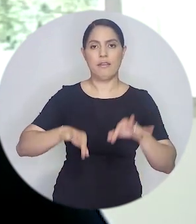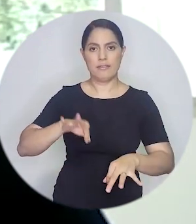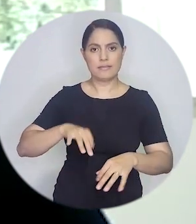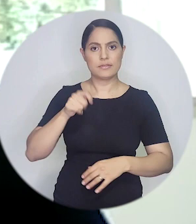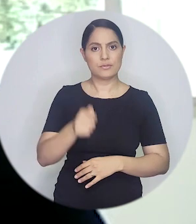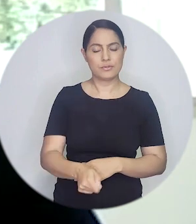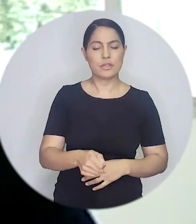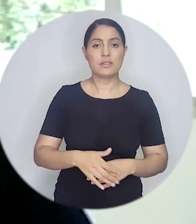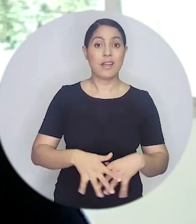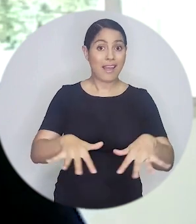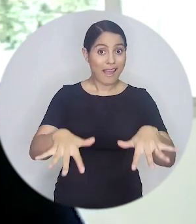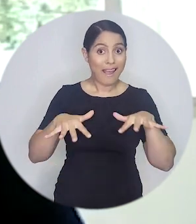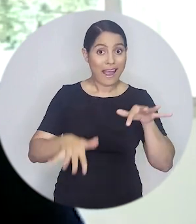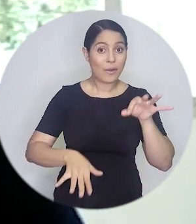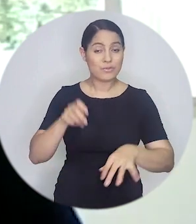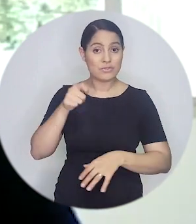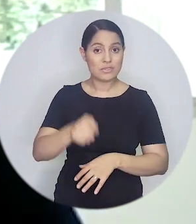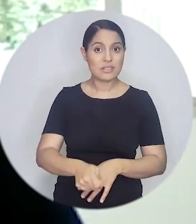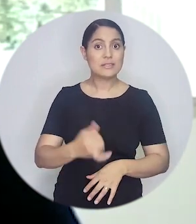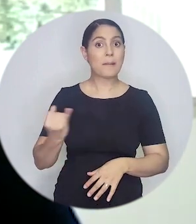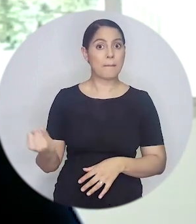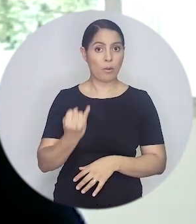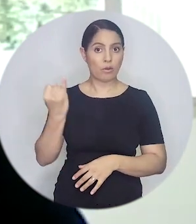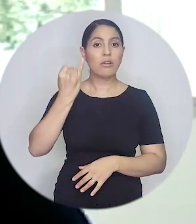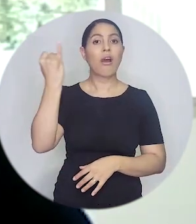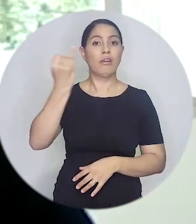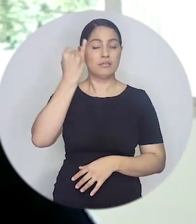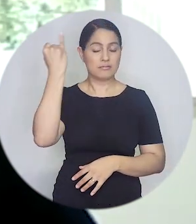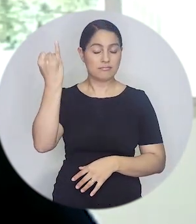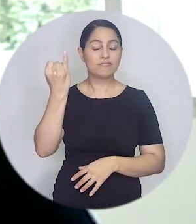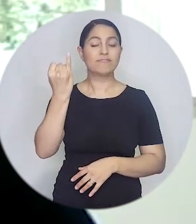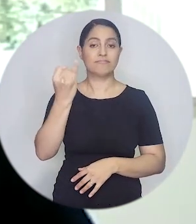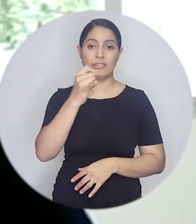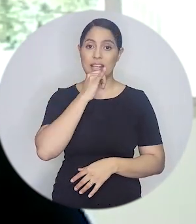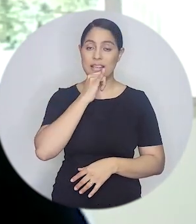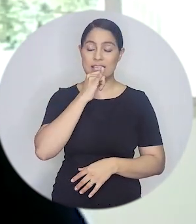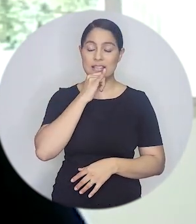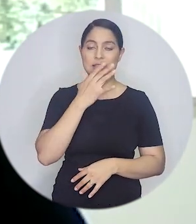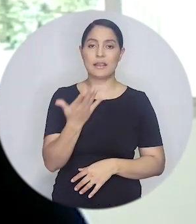exemplo, as audiências, e audiências relevantes,